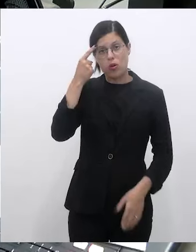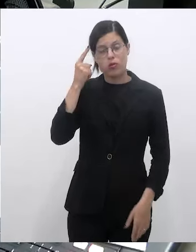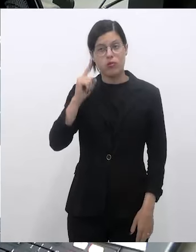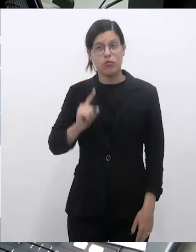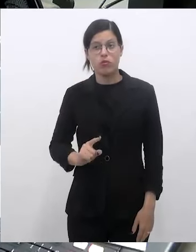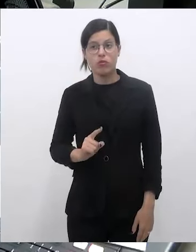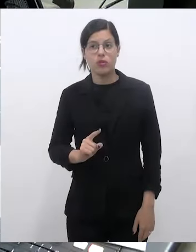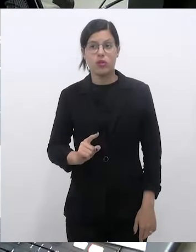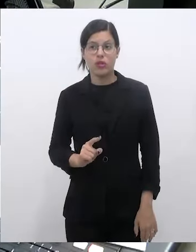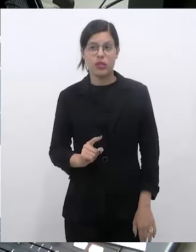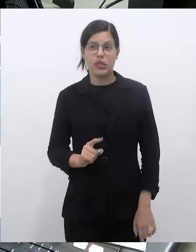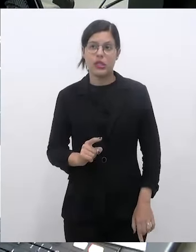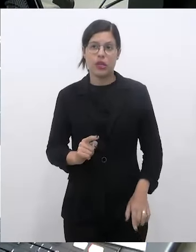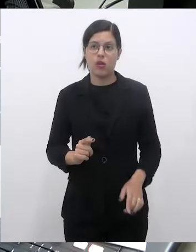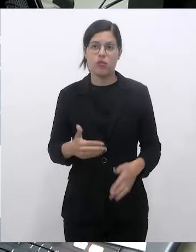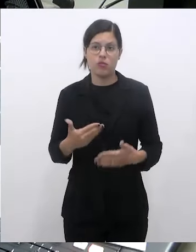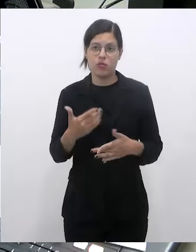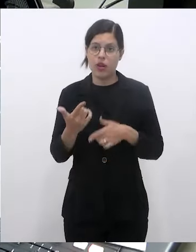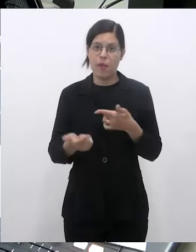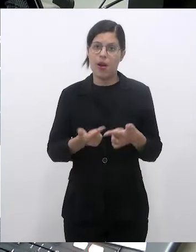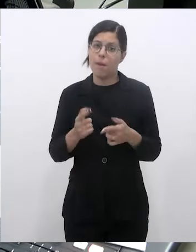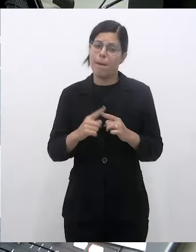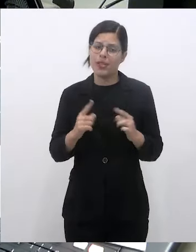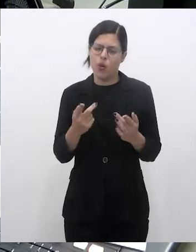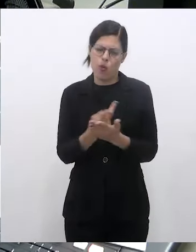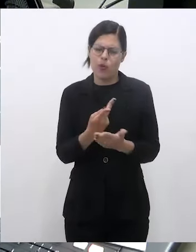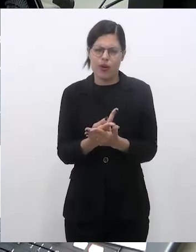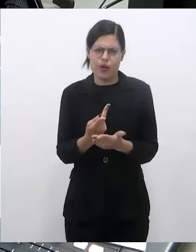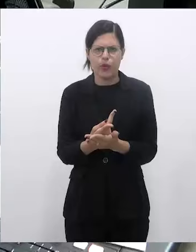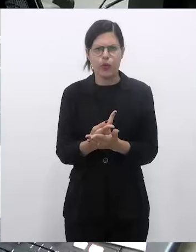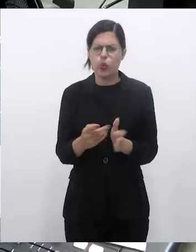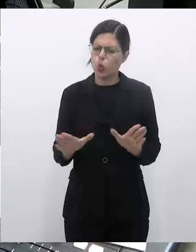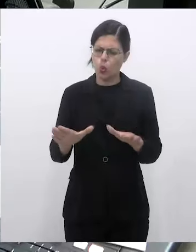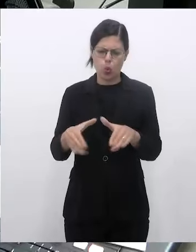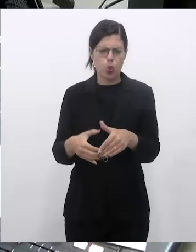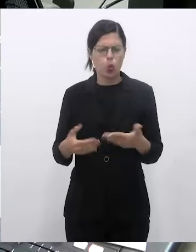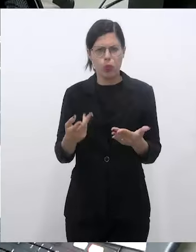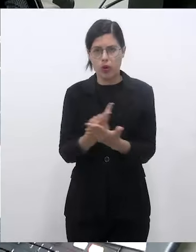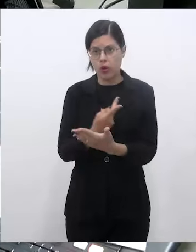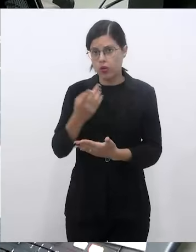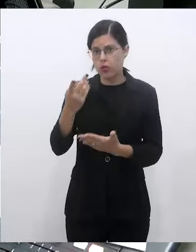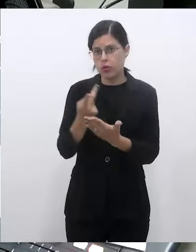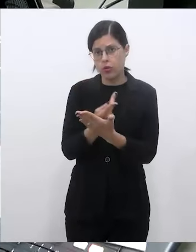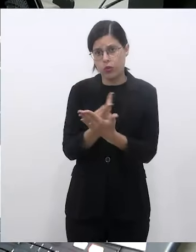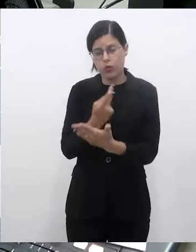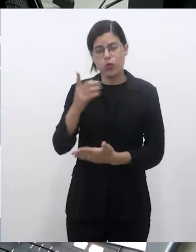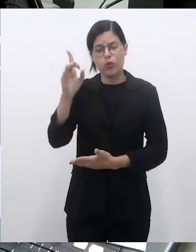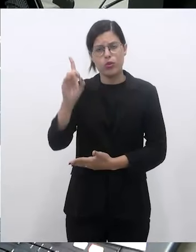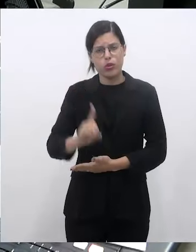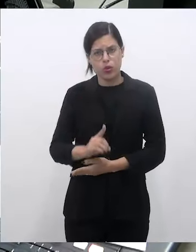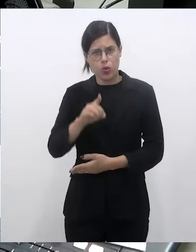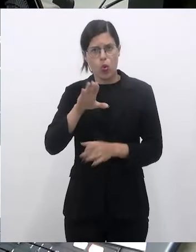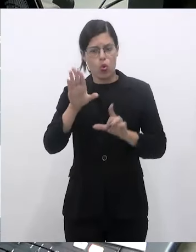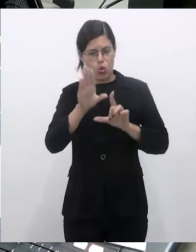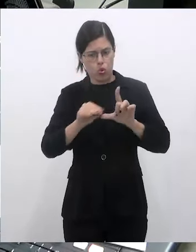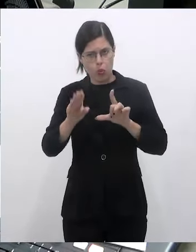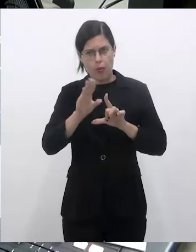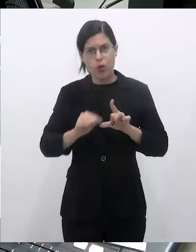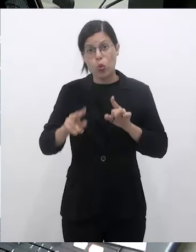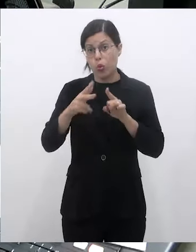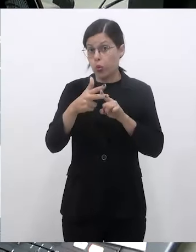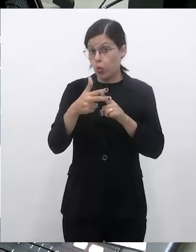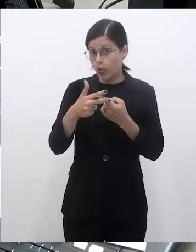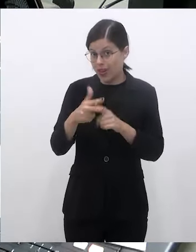sei que trabalho é esse, né? Mas é um erro conjunto, né? Ele é erro do diretor, é o erro do dublador, é o